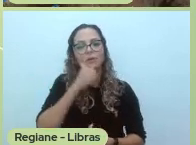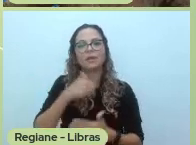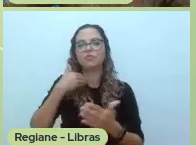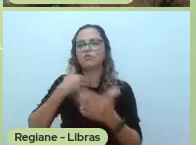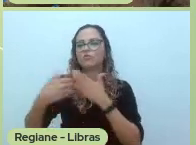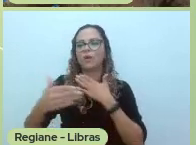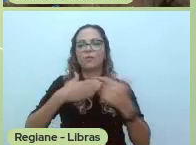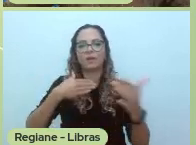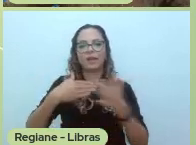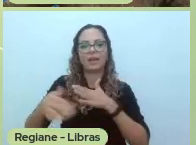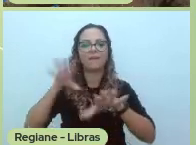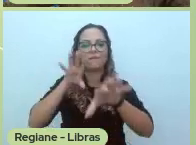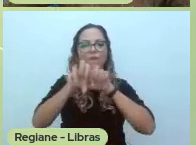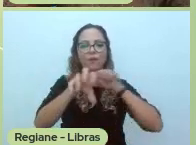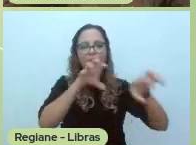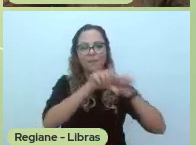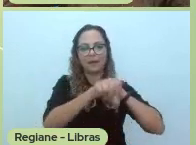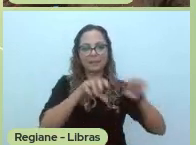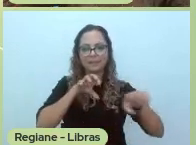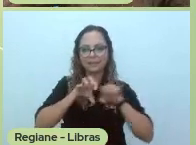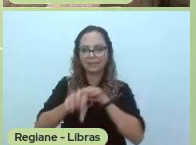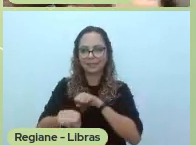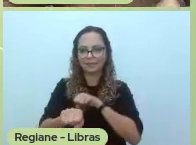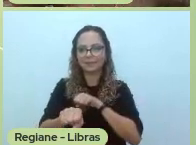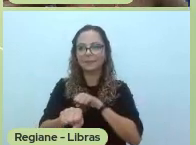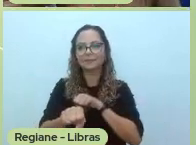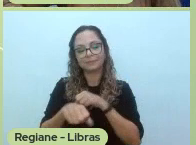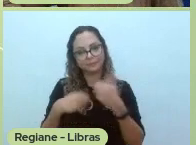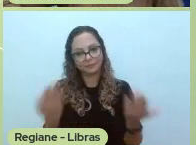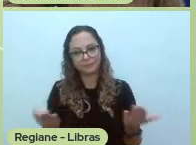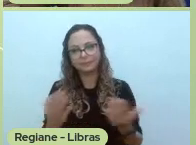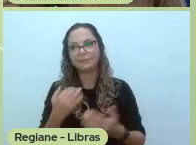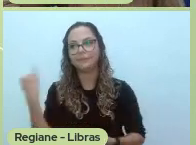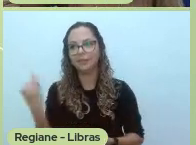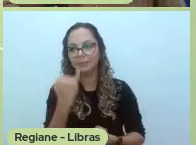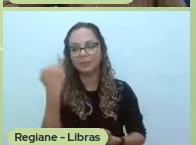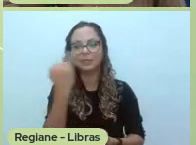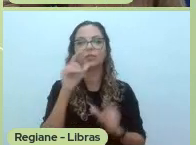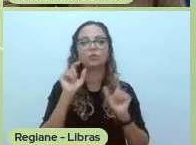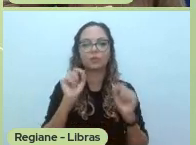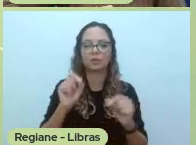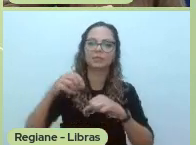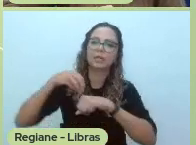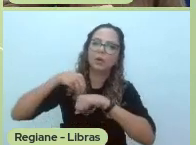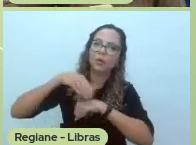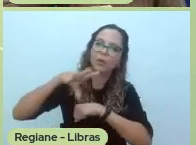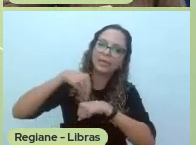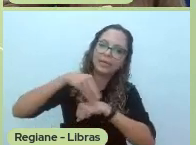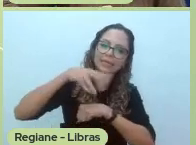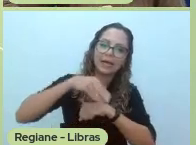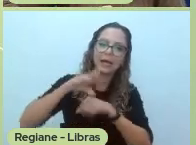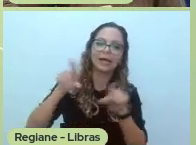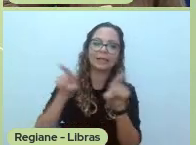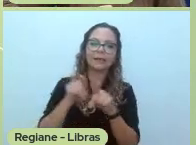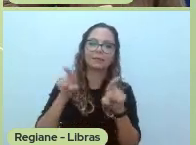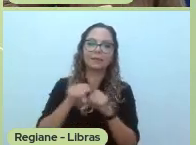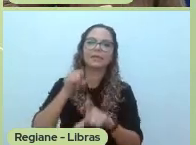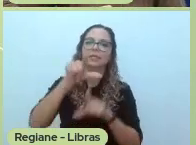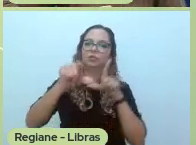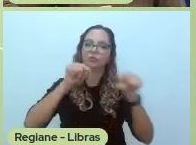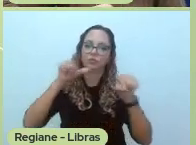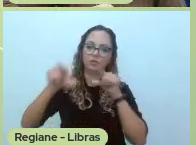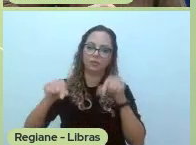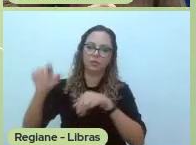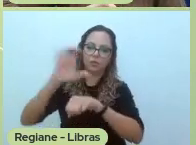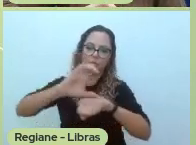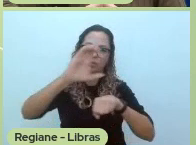que a gente tem que ver na hora de orientar ou de escolher o curso, a gente tem que ver